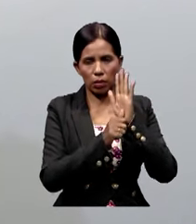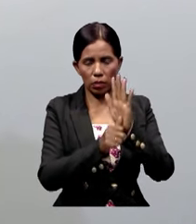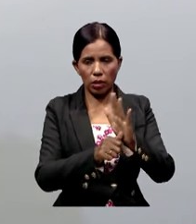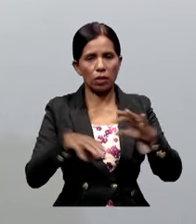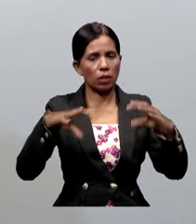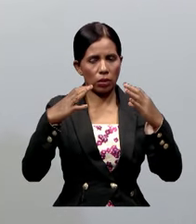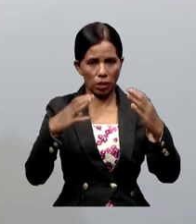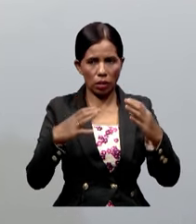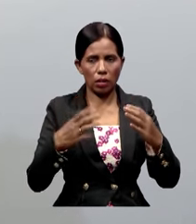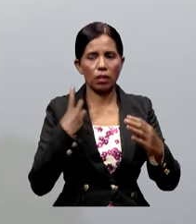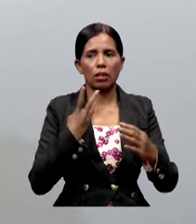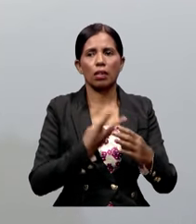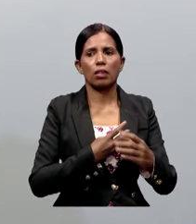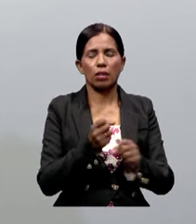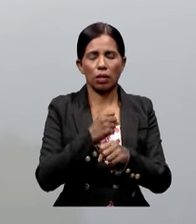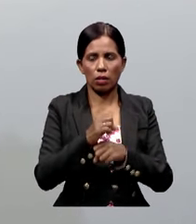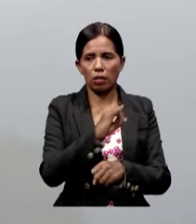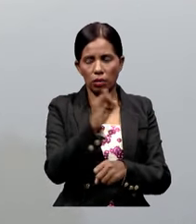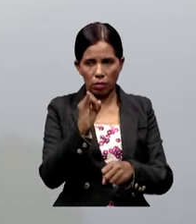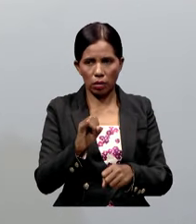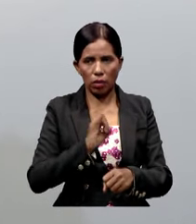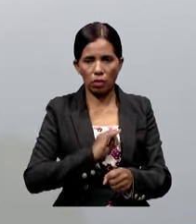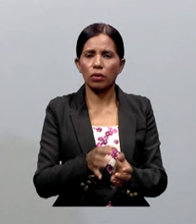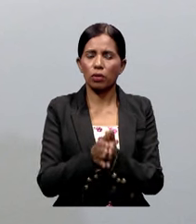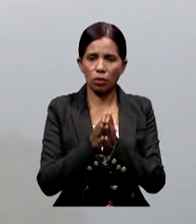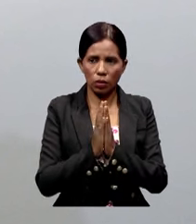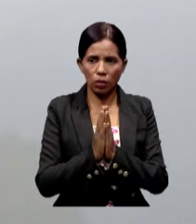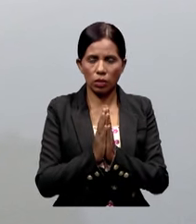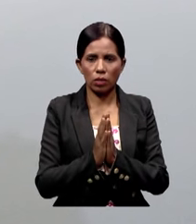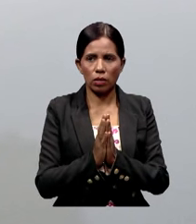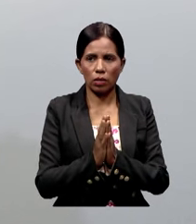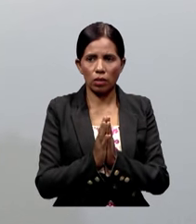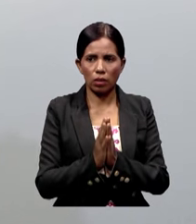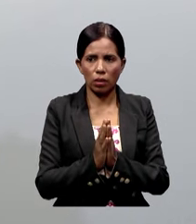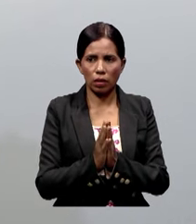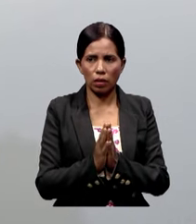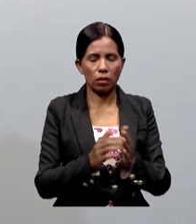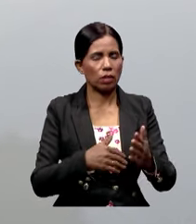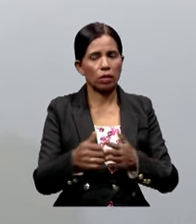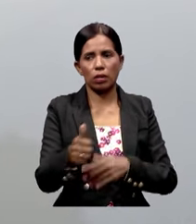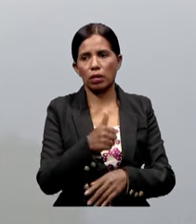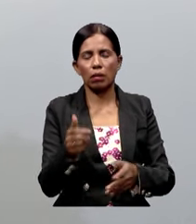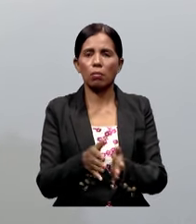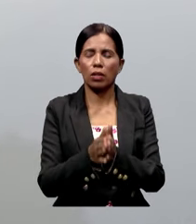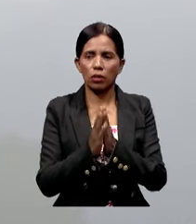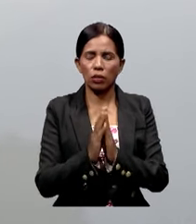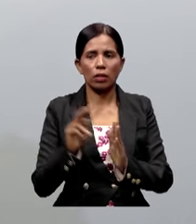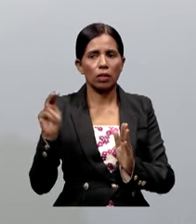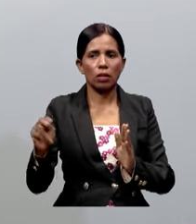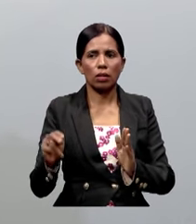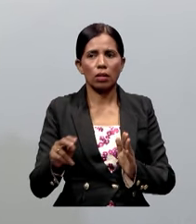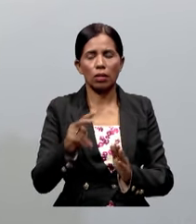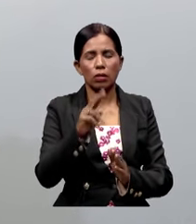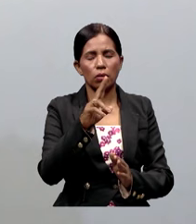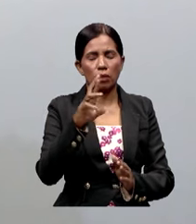para ita halo entrevista ne, au si husulai. Kita halo bahan sa sirselo mai husun nia nurep mos